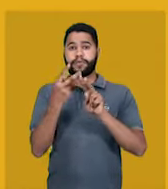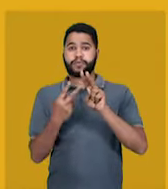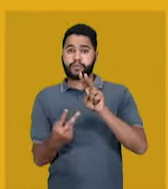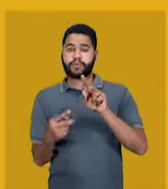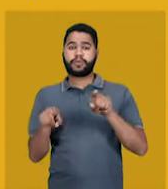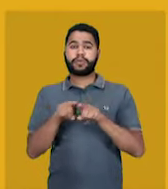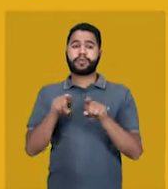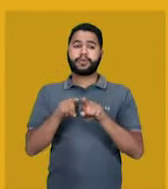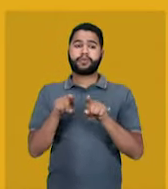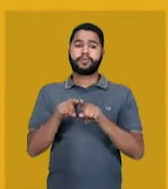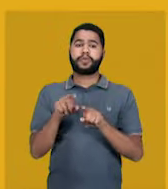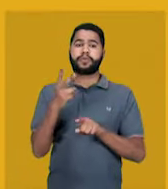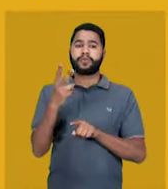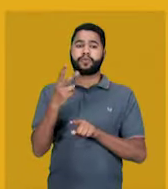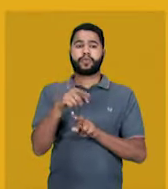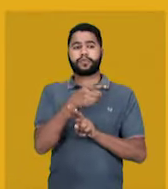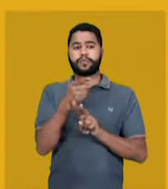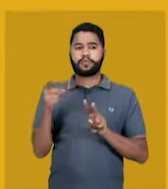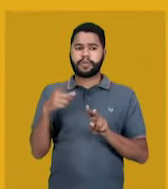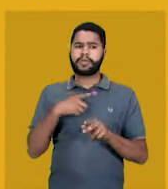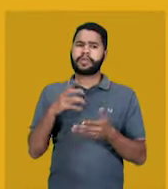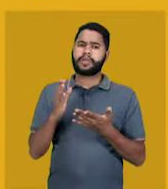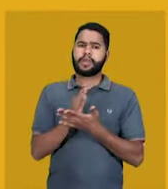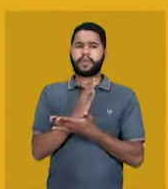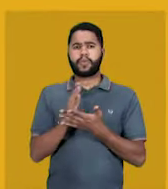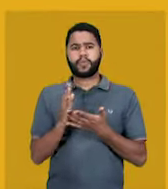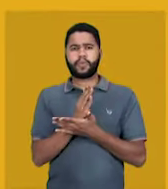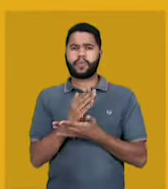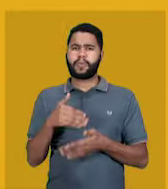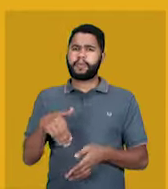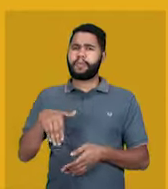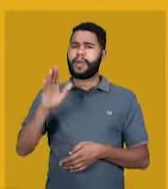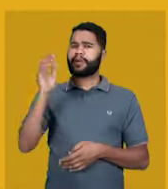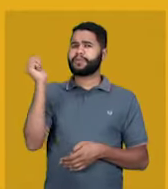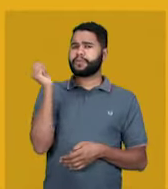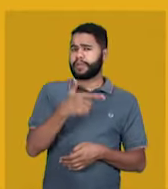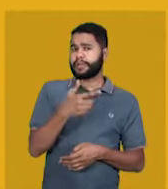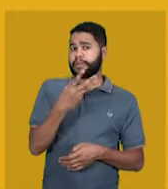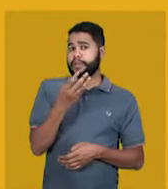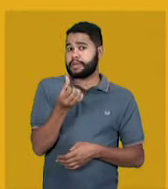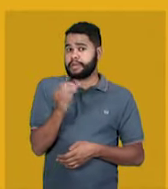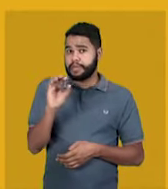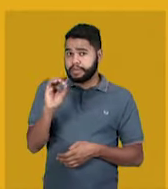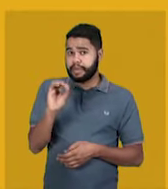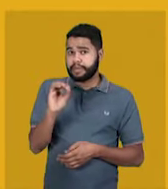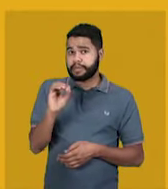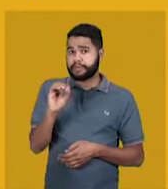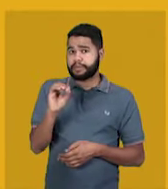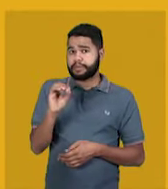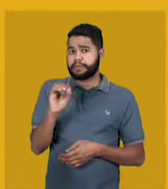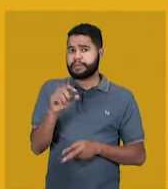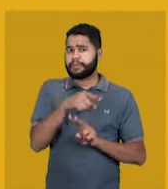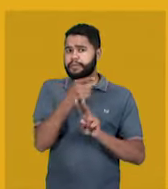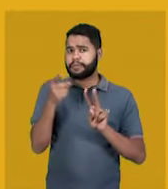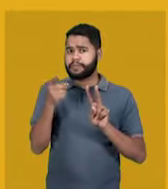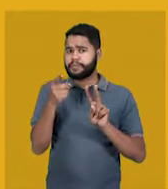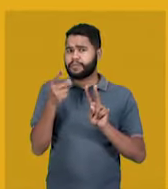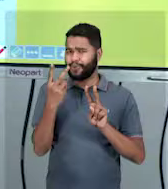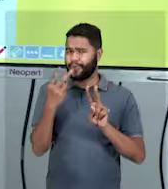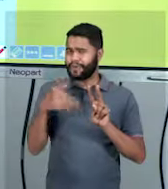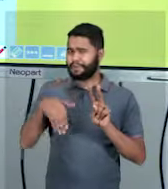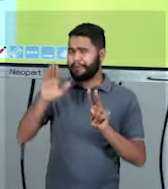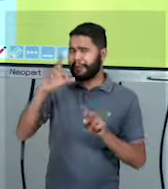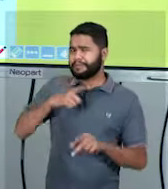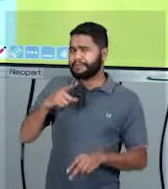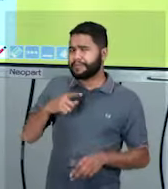2π. Existem ângulos maiores do que 360, maiores que 2π? O que vocês acham? Pensem um